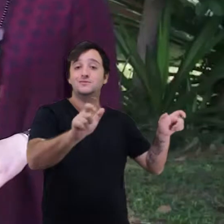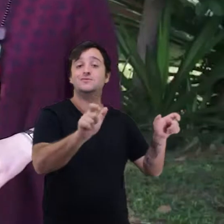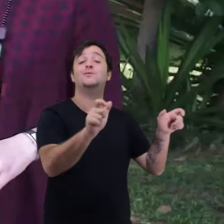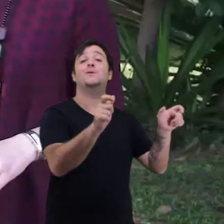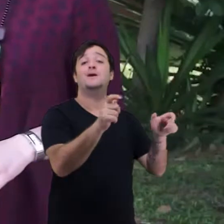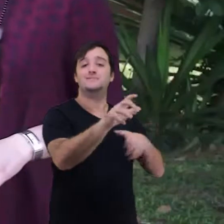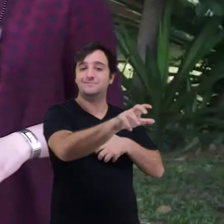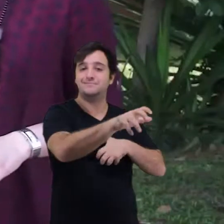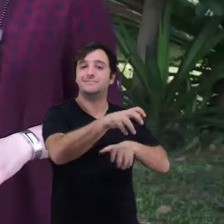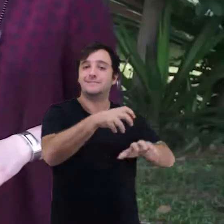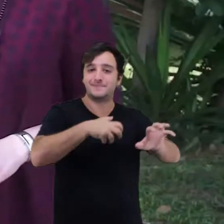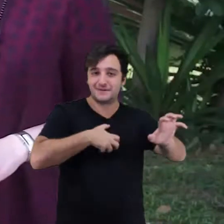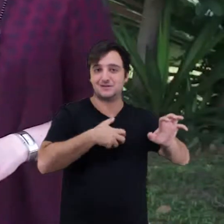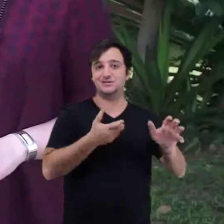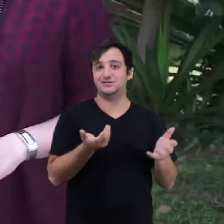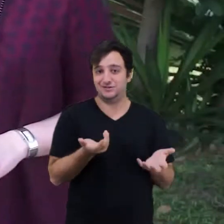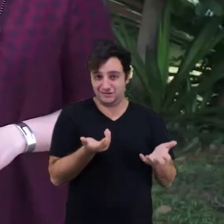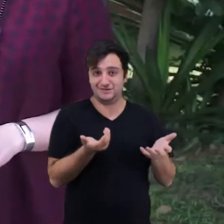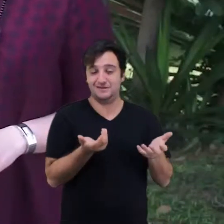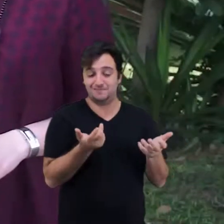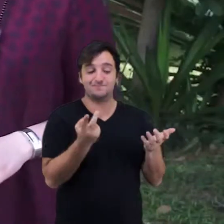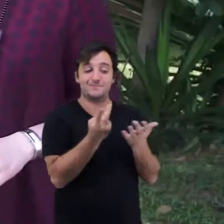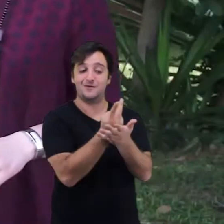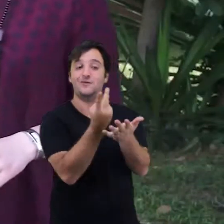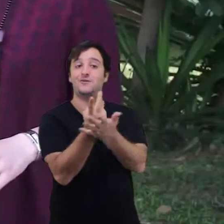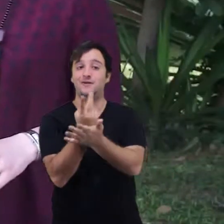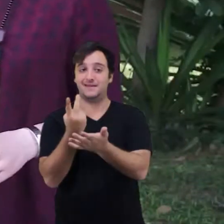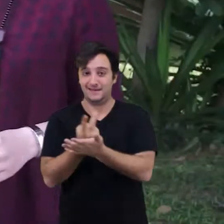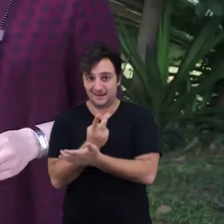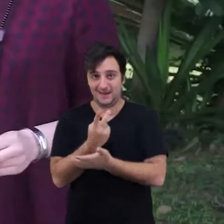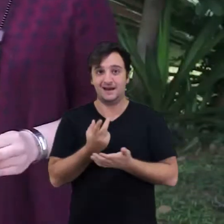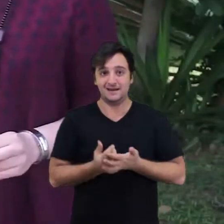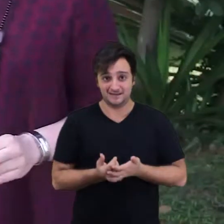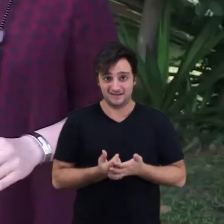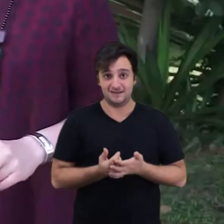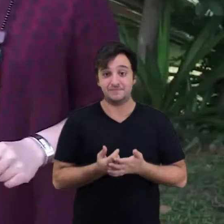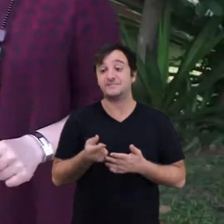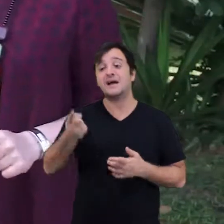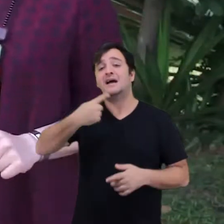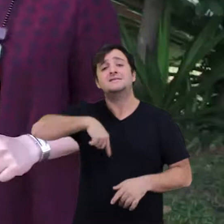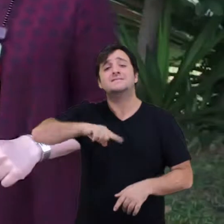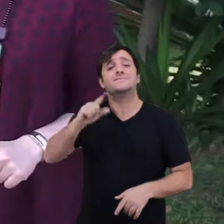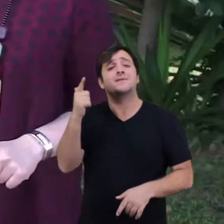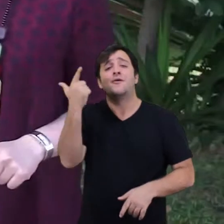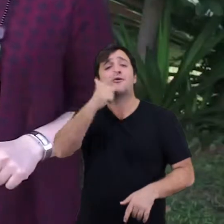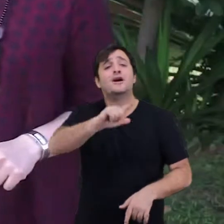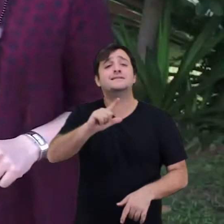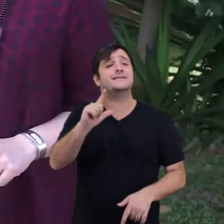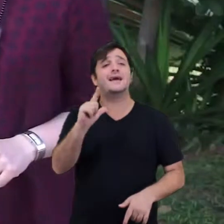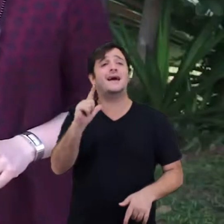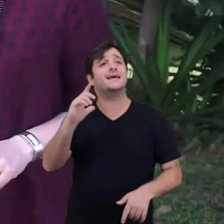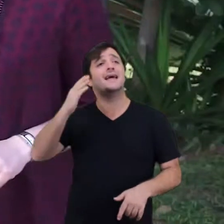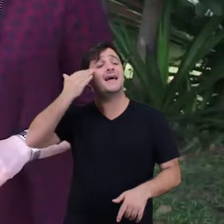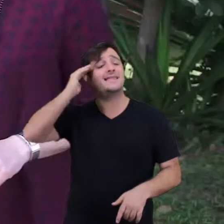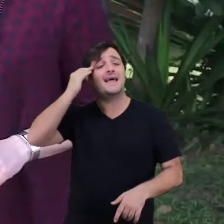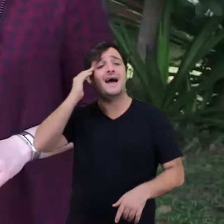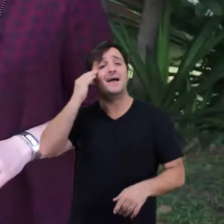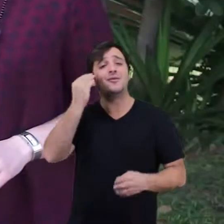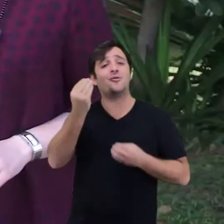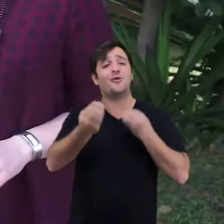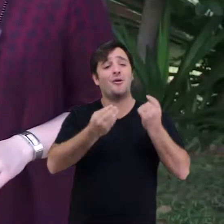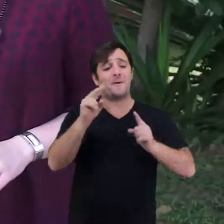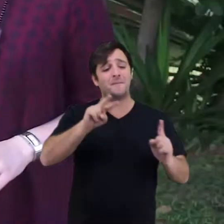econômico, político, enfim, global, muito específico, né, contemporâneo. Então, nesse sentido, a gente não